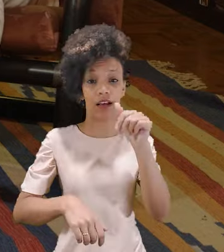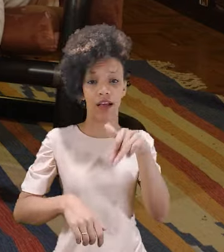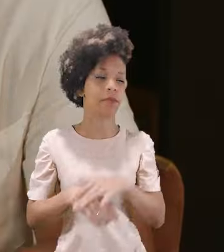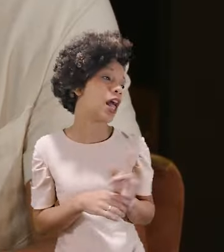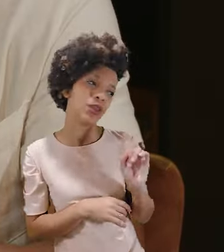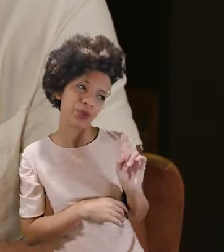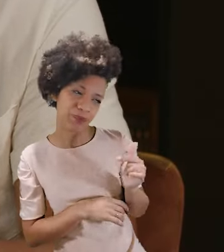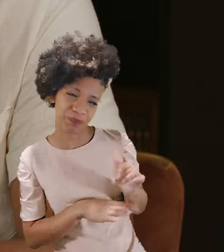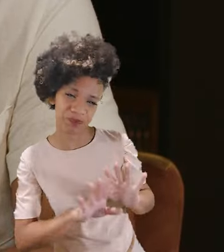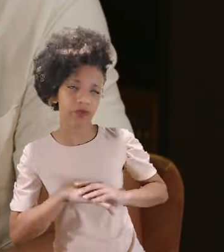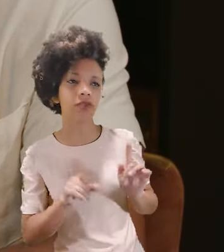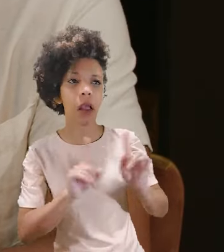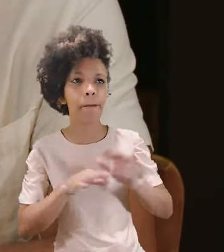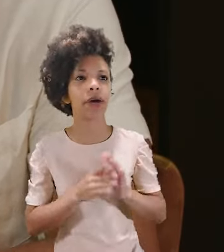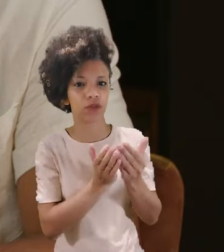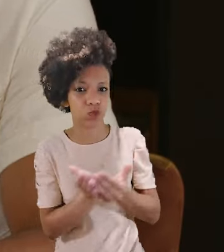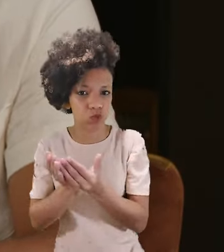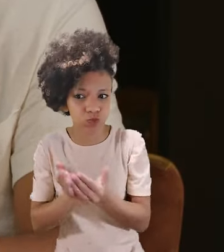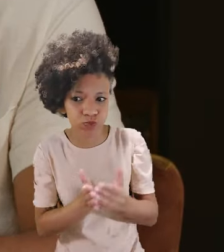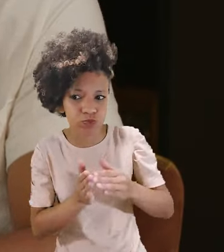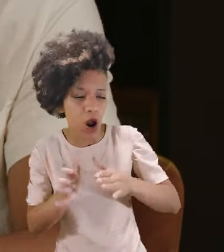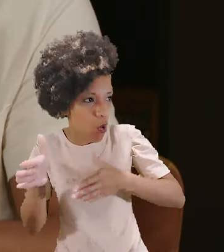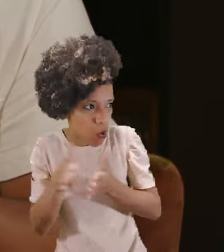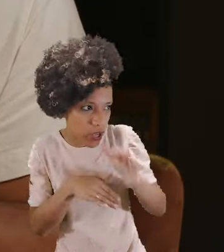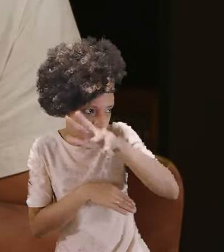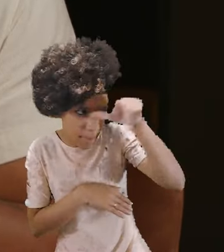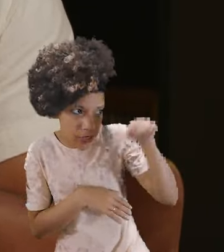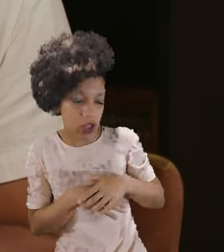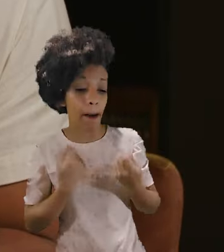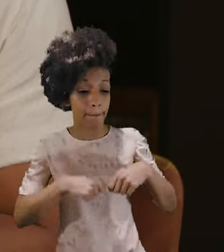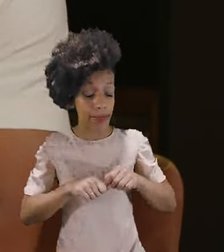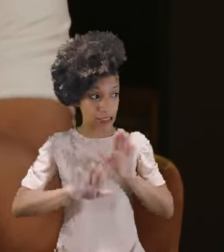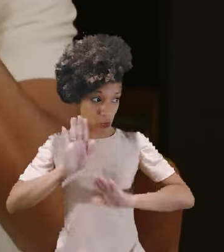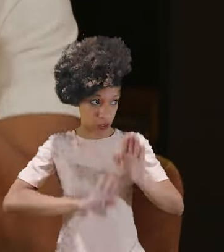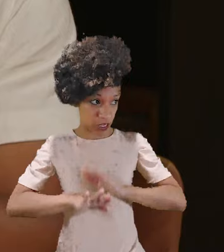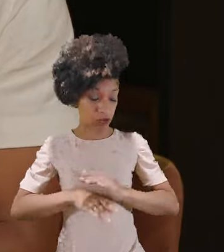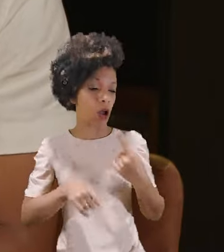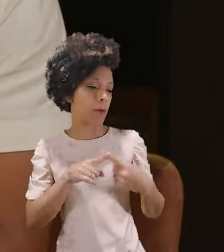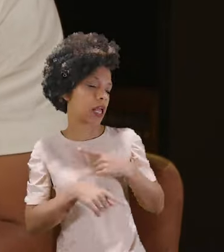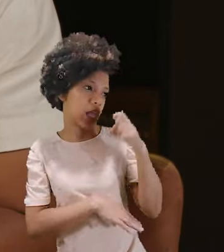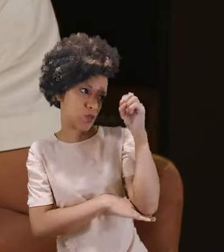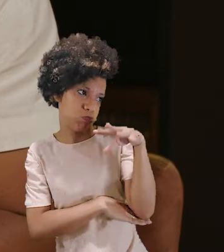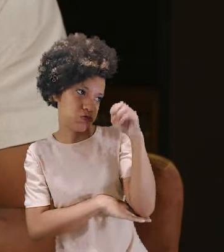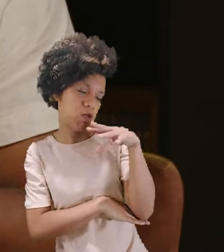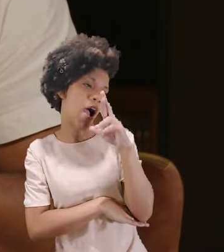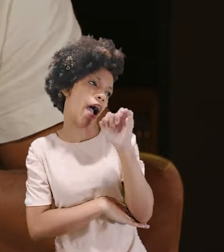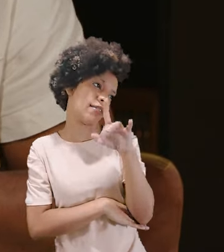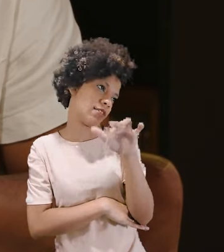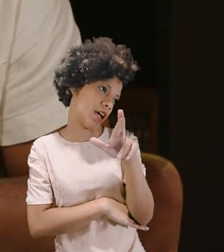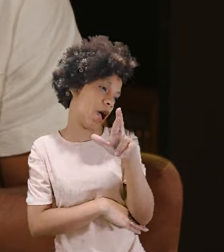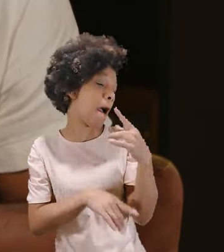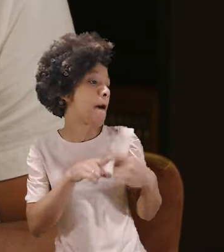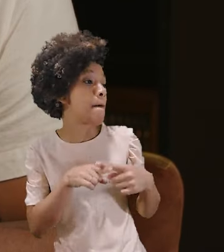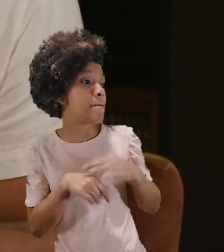Marco não tem isso mas quando ela deve riscar ele no Amazonas tem momentos que você tem que reduz velocidade e tem tipo radar beleza porque